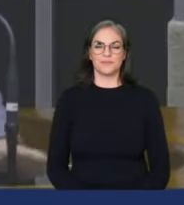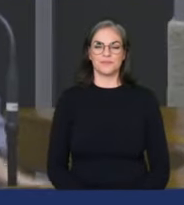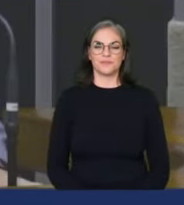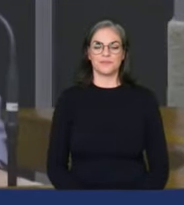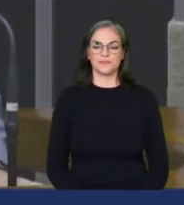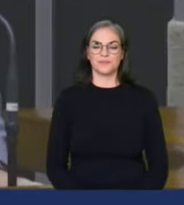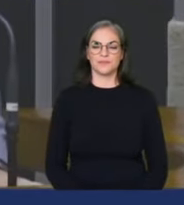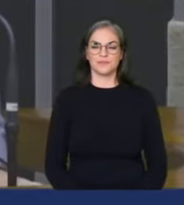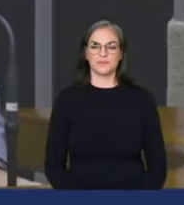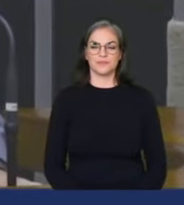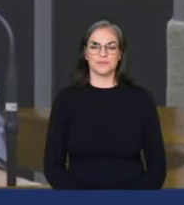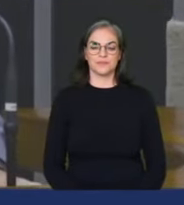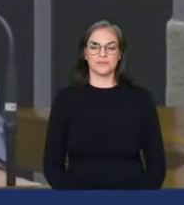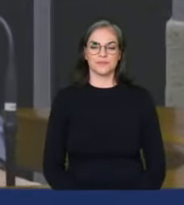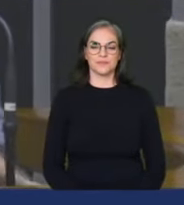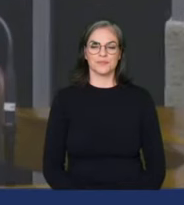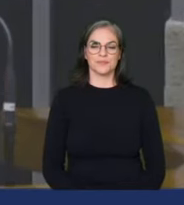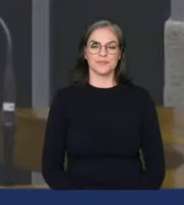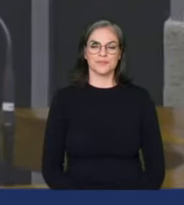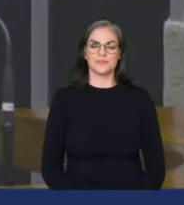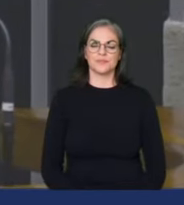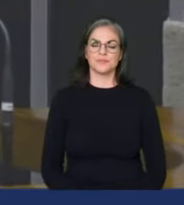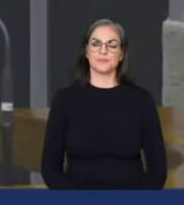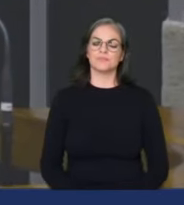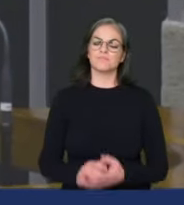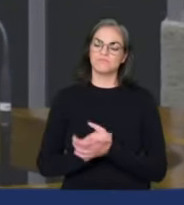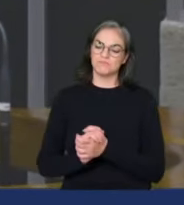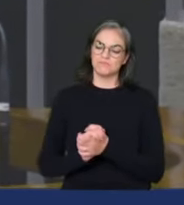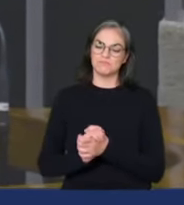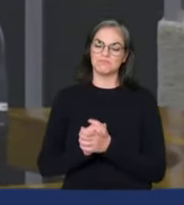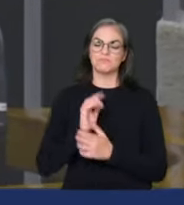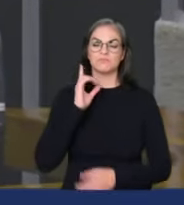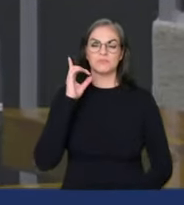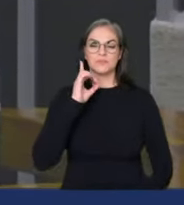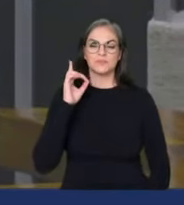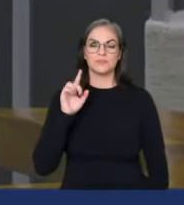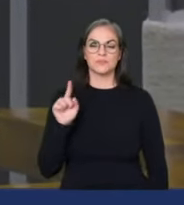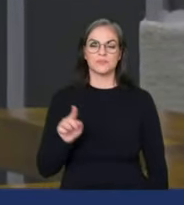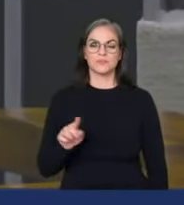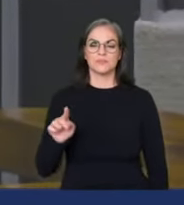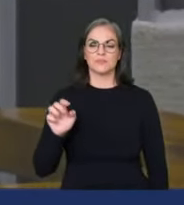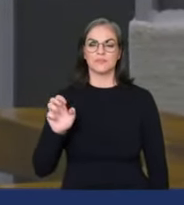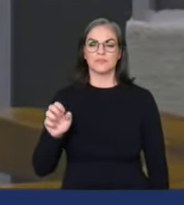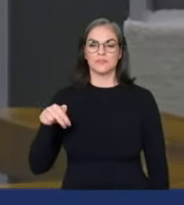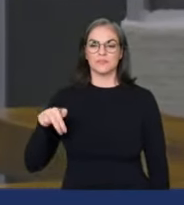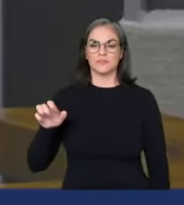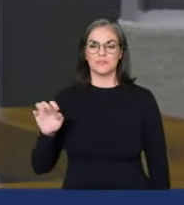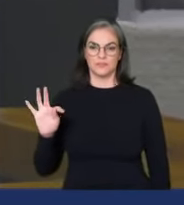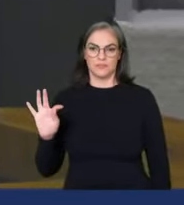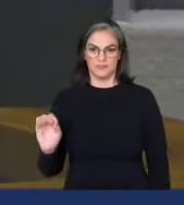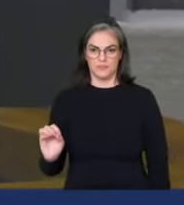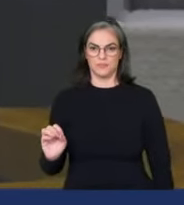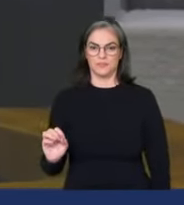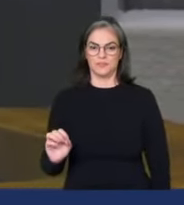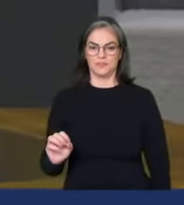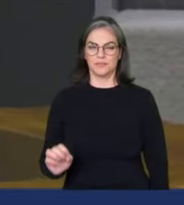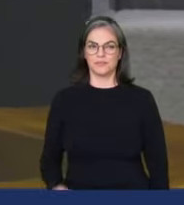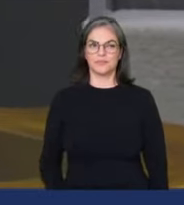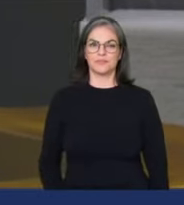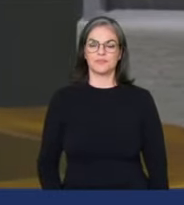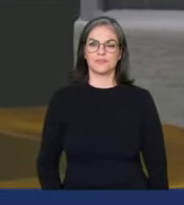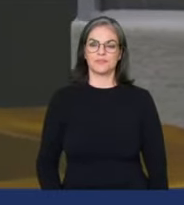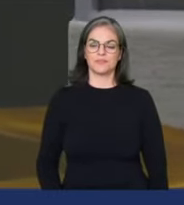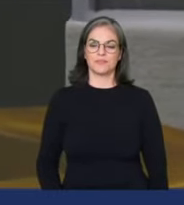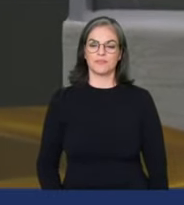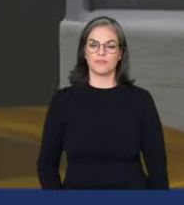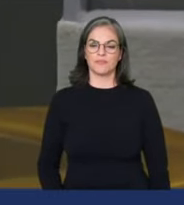país. Então, quero aqui parabenizar o deputado Zé Neto. E quero também dizer que esse é um tema